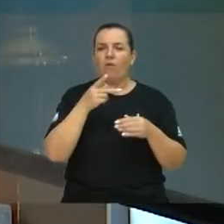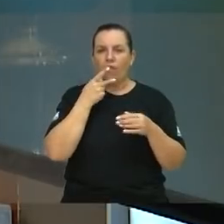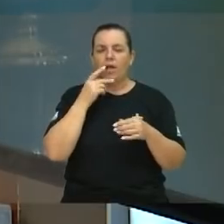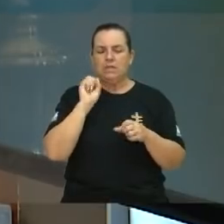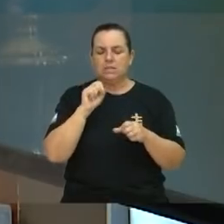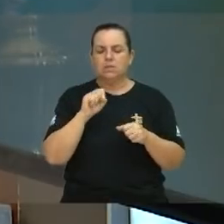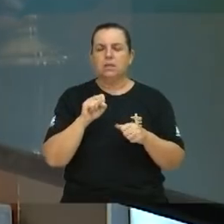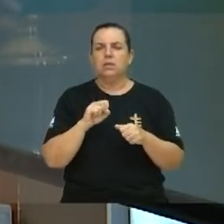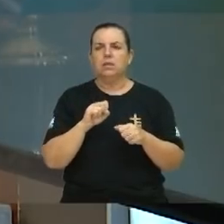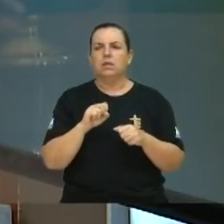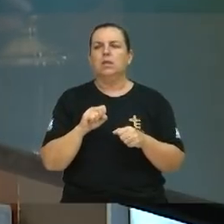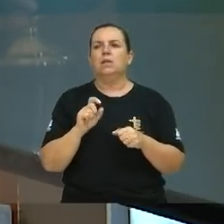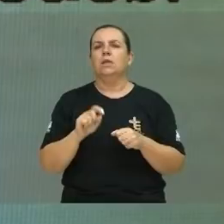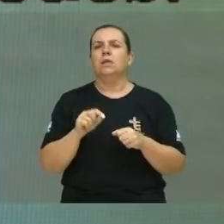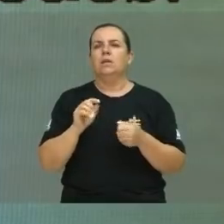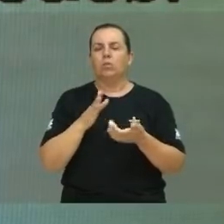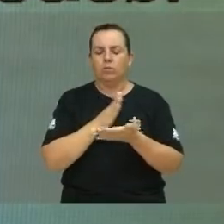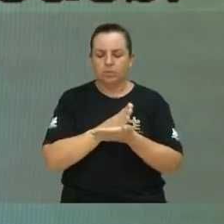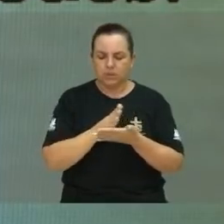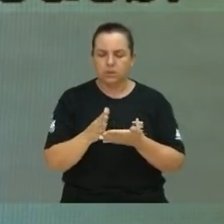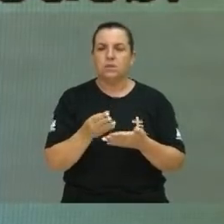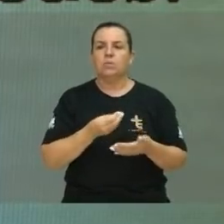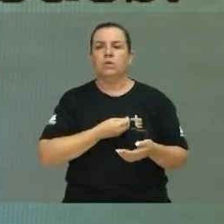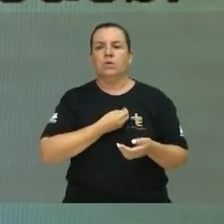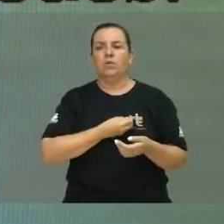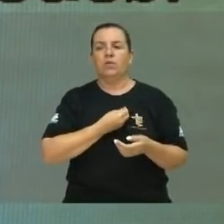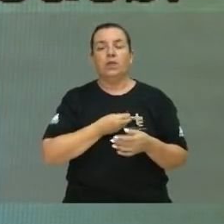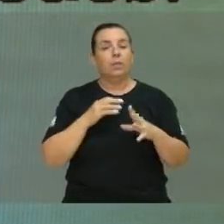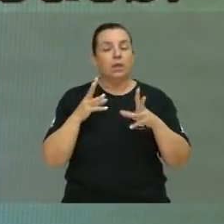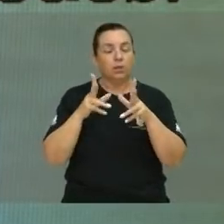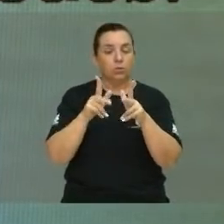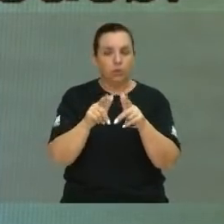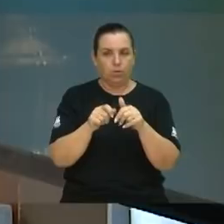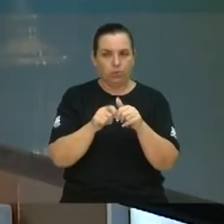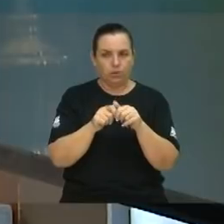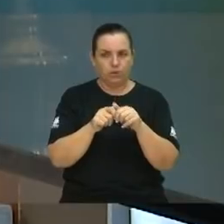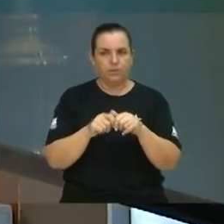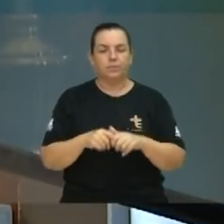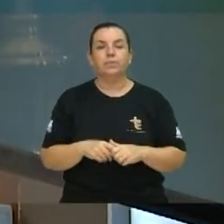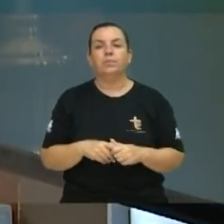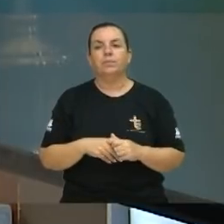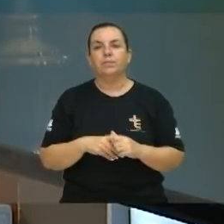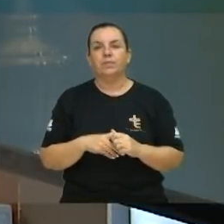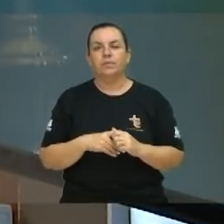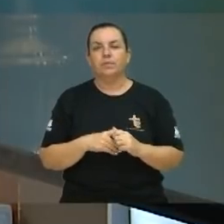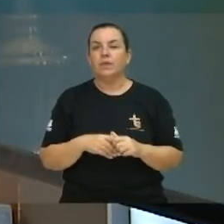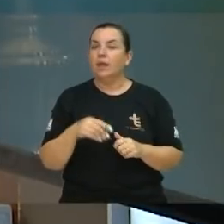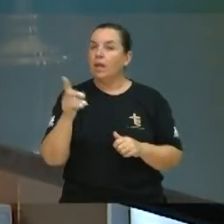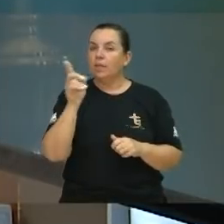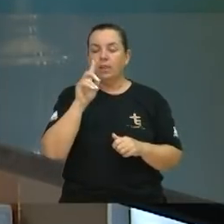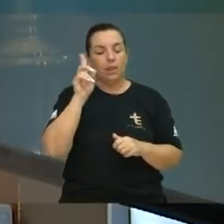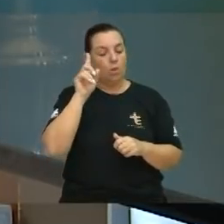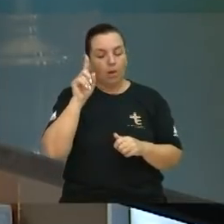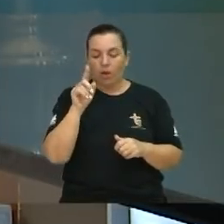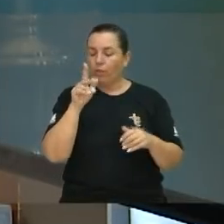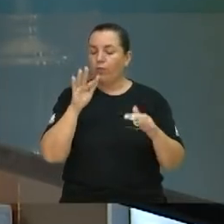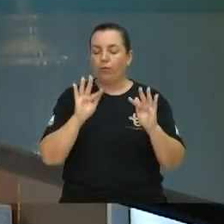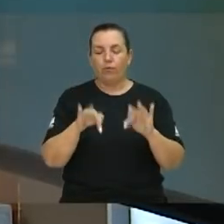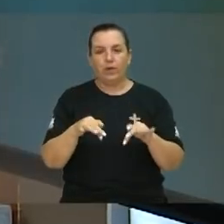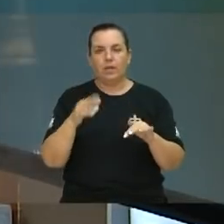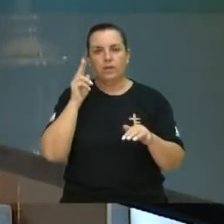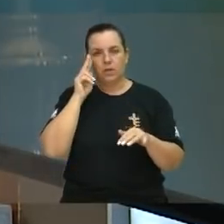os que seguirem é princípio de vida para todos não é o fim da história